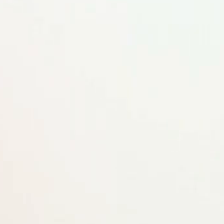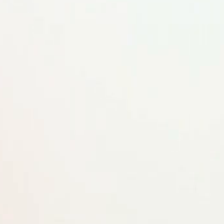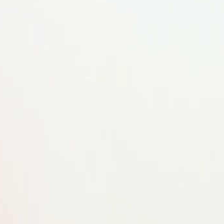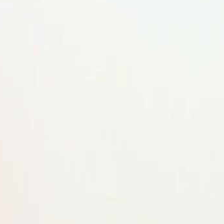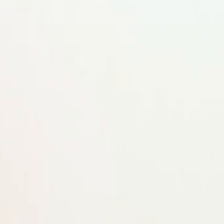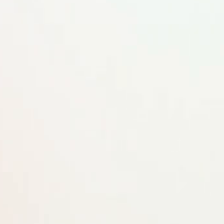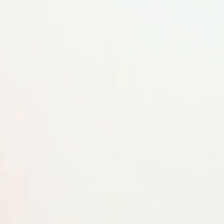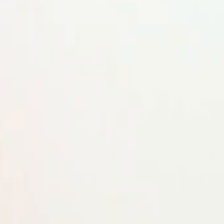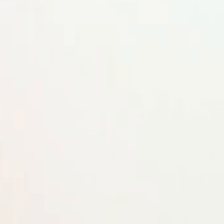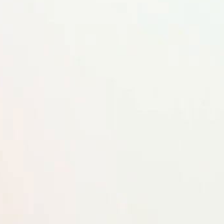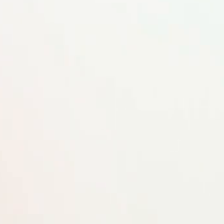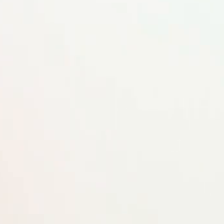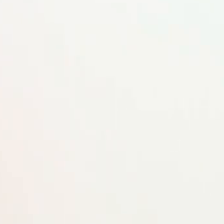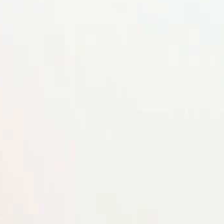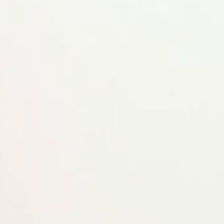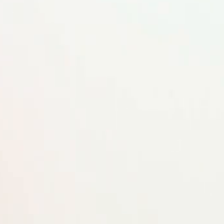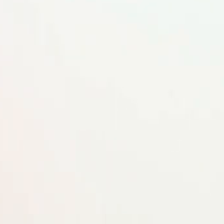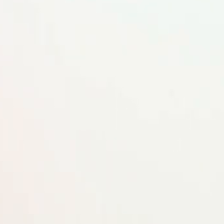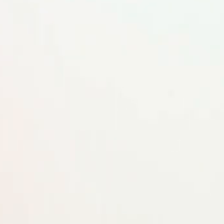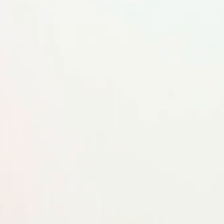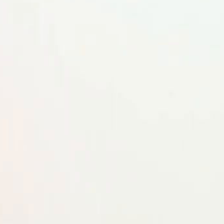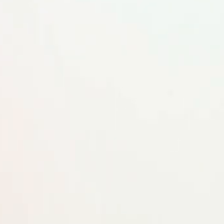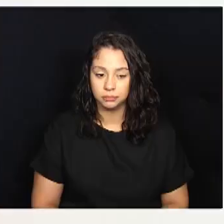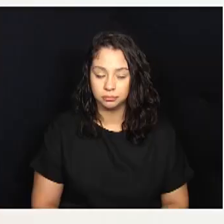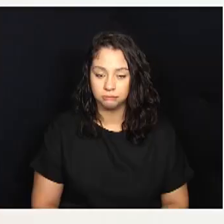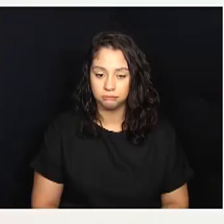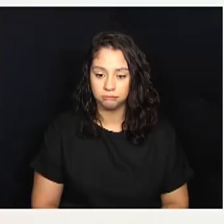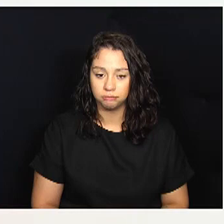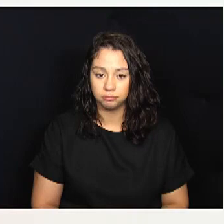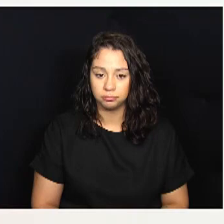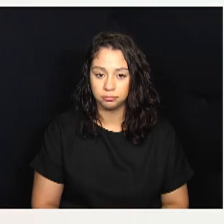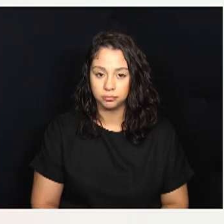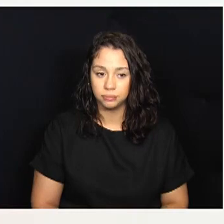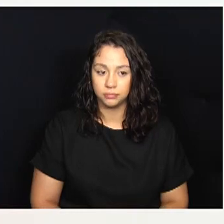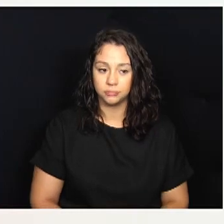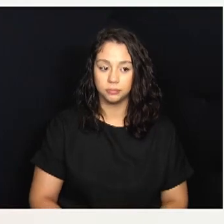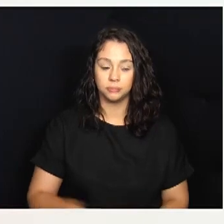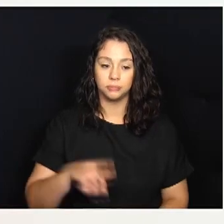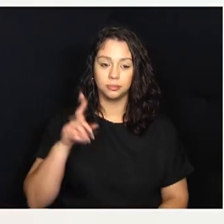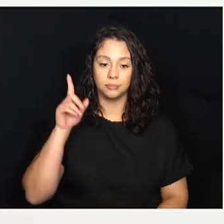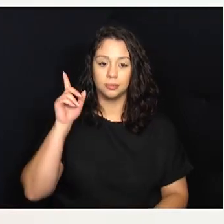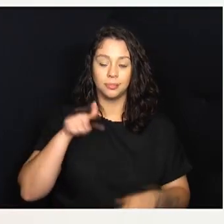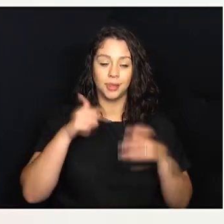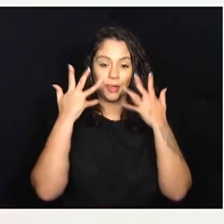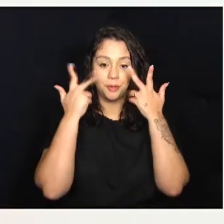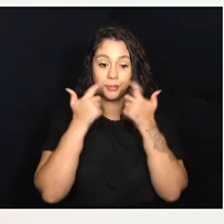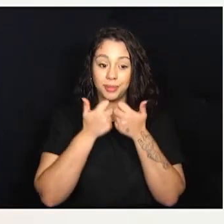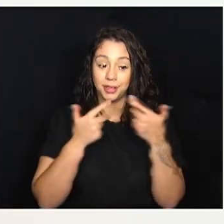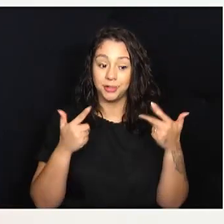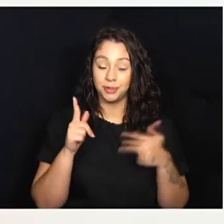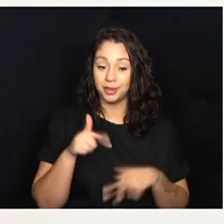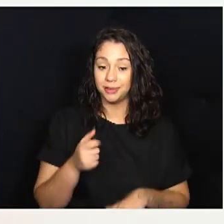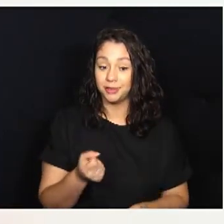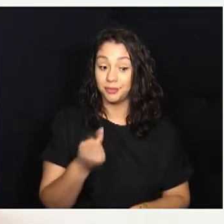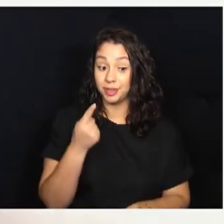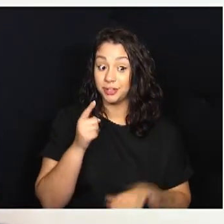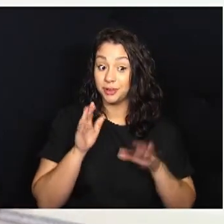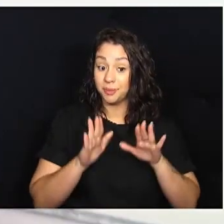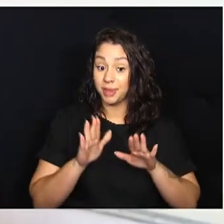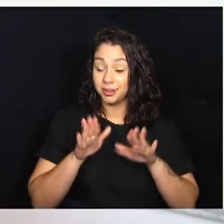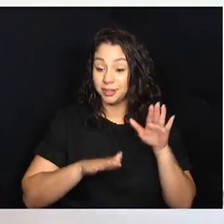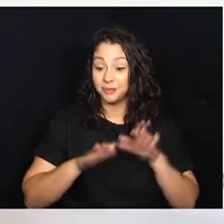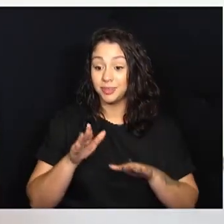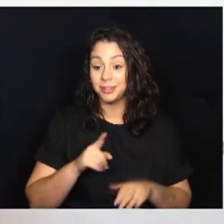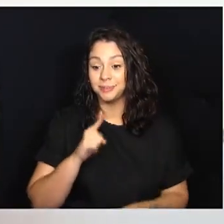E não é o bicho de hoje, a gente vai falar sobre um animal exótico, muito delicado, porém, às vezes, bem arisco,